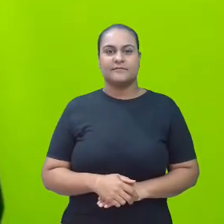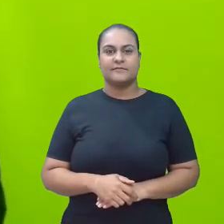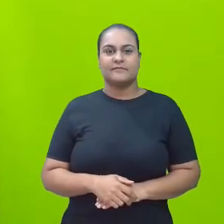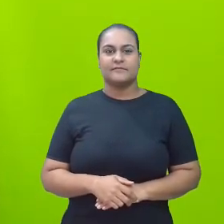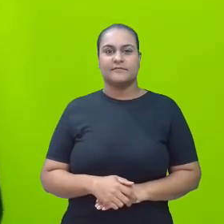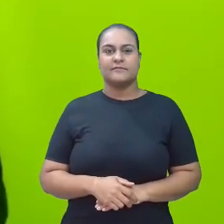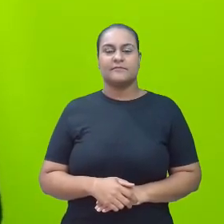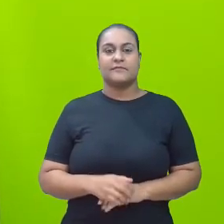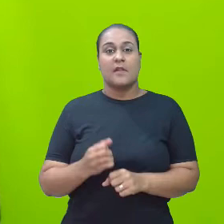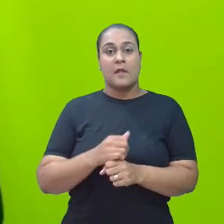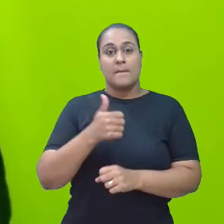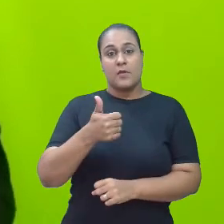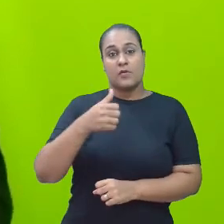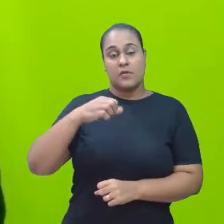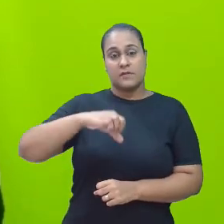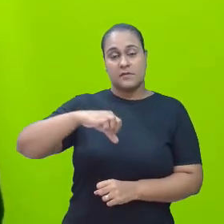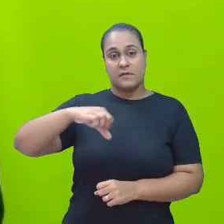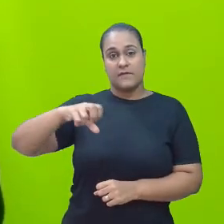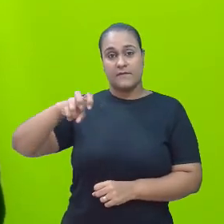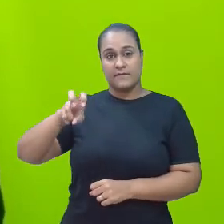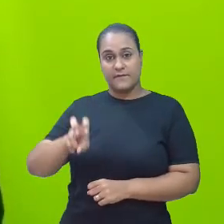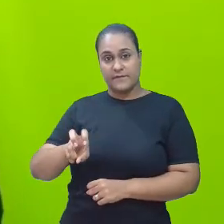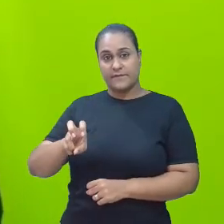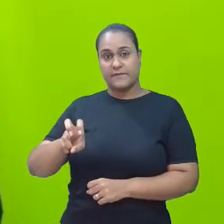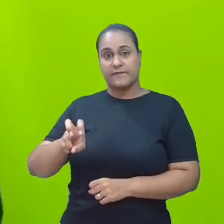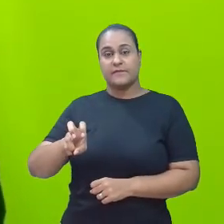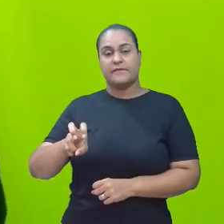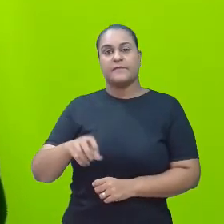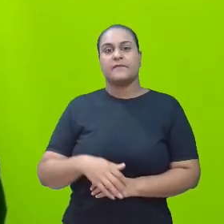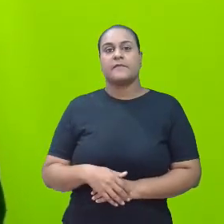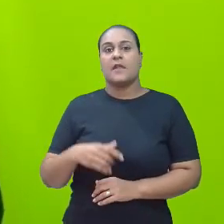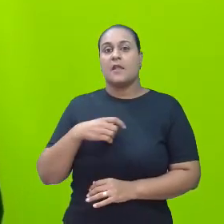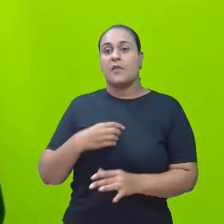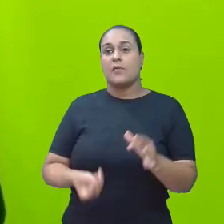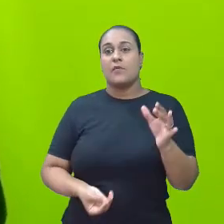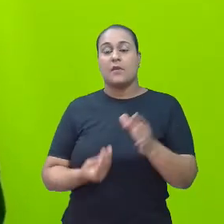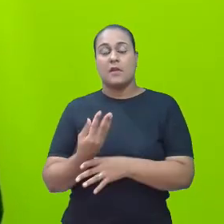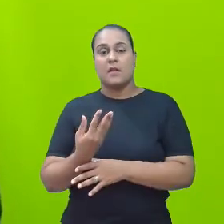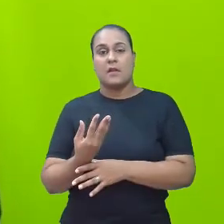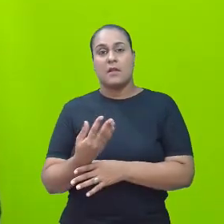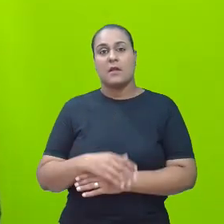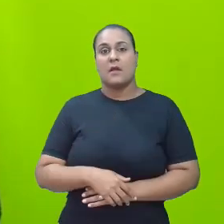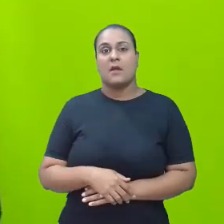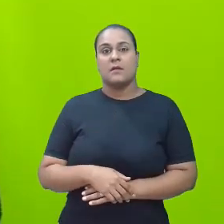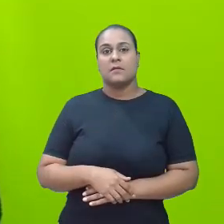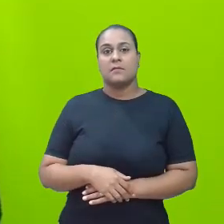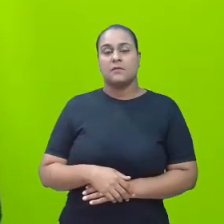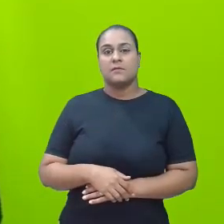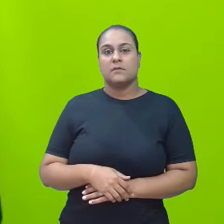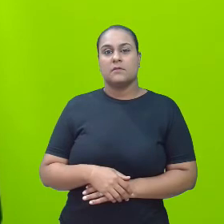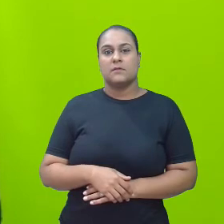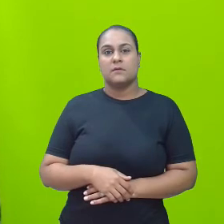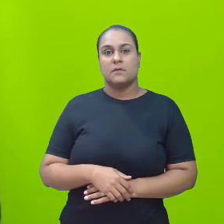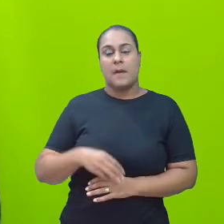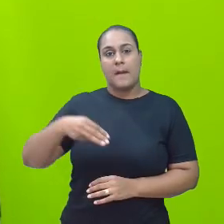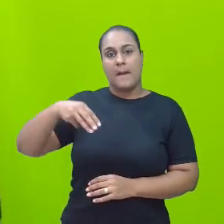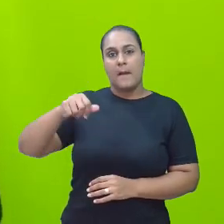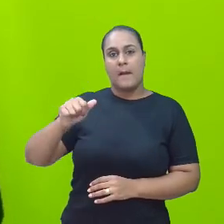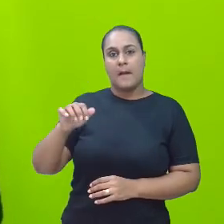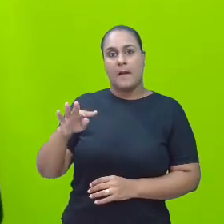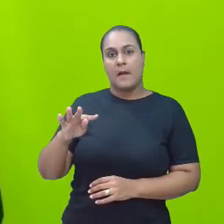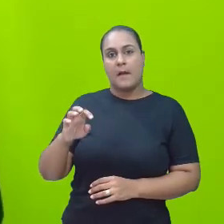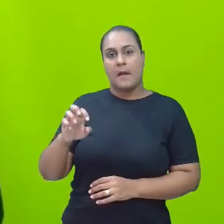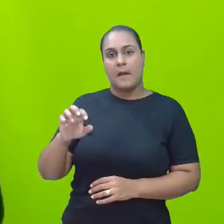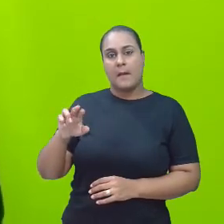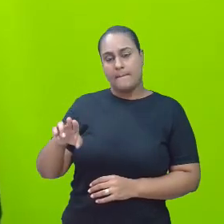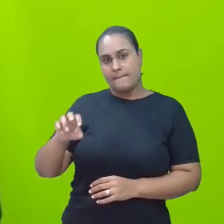Em 1995 foi me dado o personagem Mateus para fazer, era do texto Reis